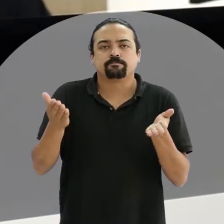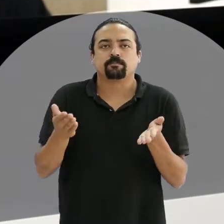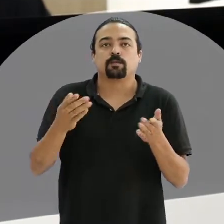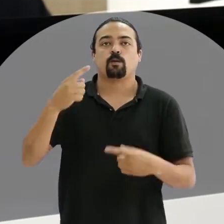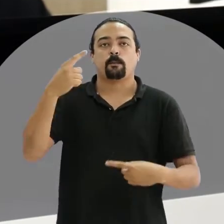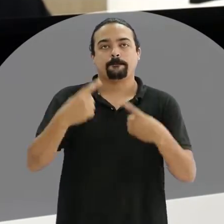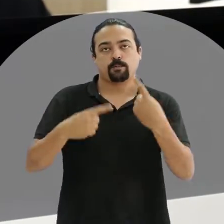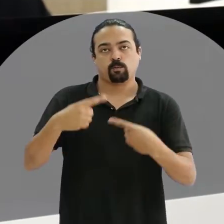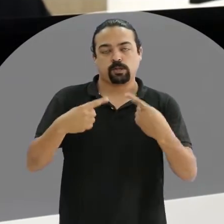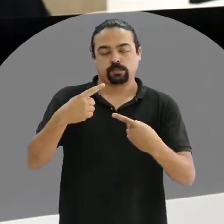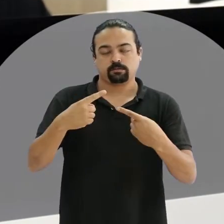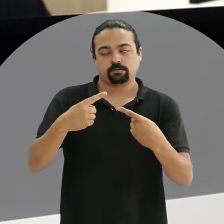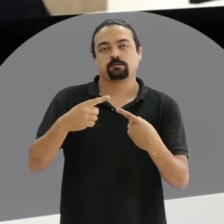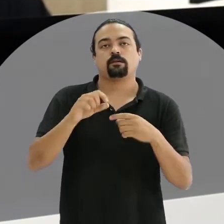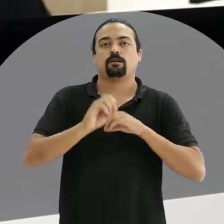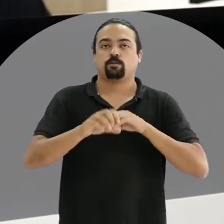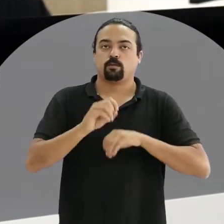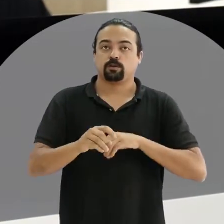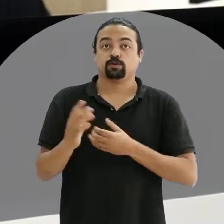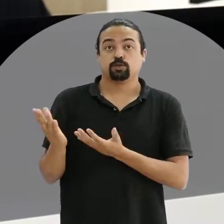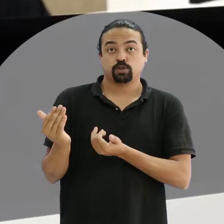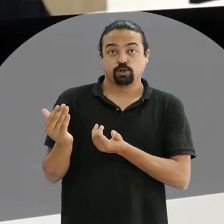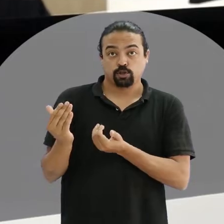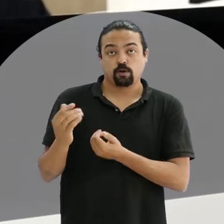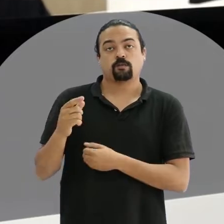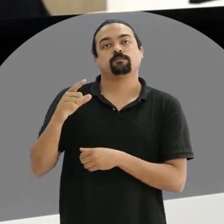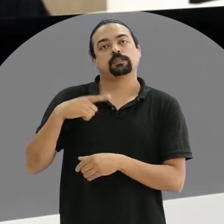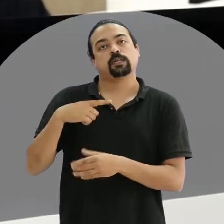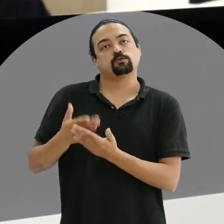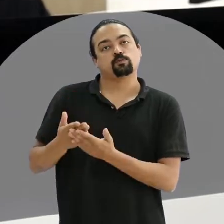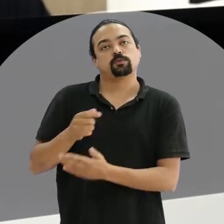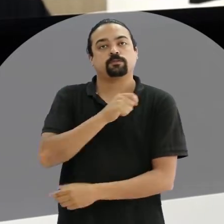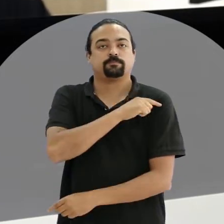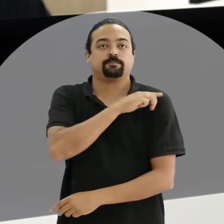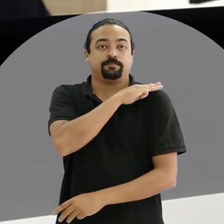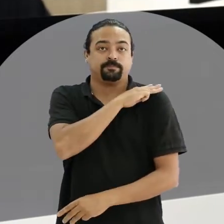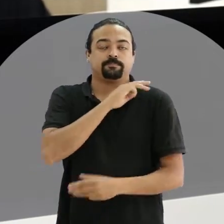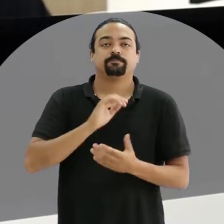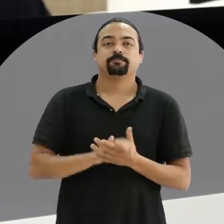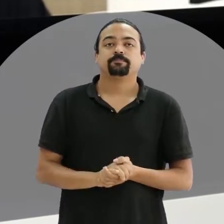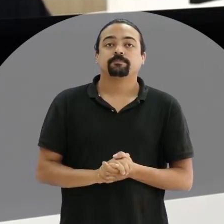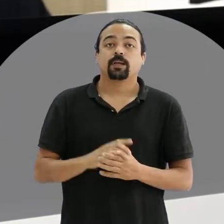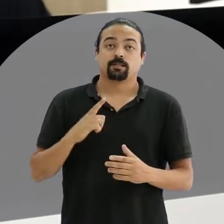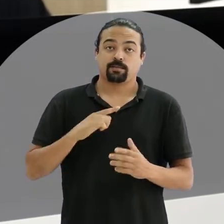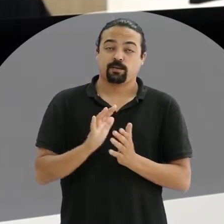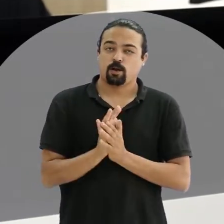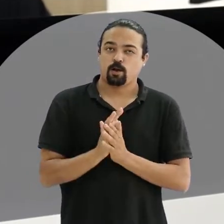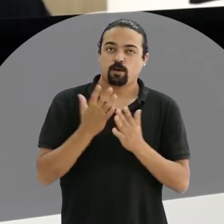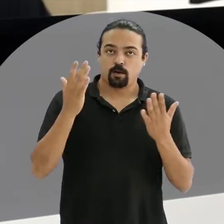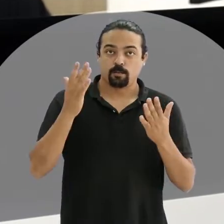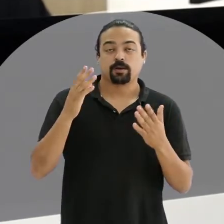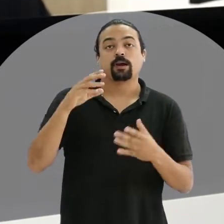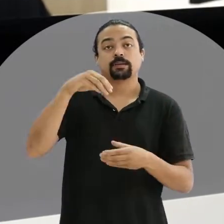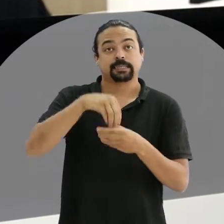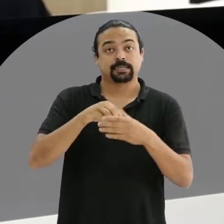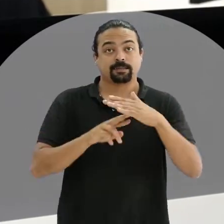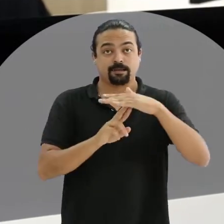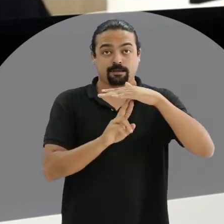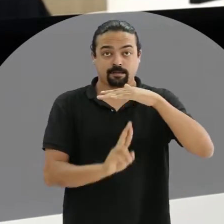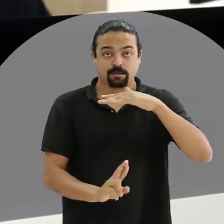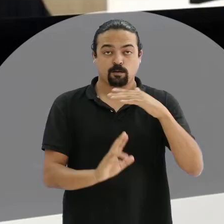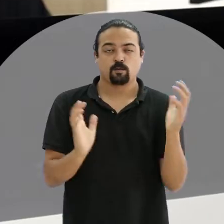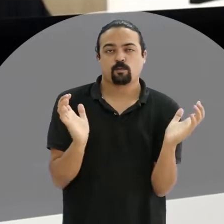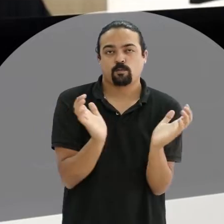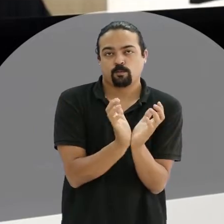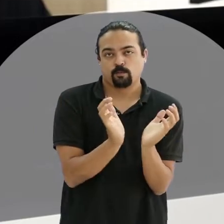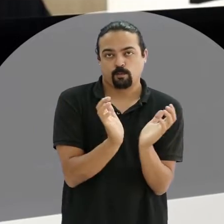incentivar a construção de políticas educativas por jovens no ensino médio. Foi homenageada esta semana na reitoria